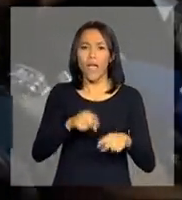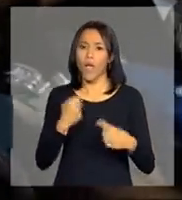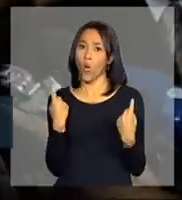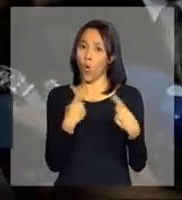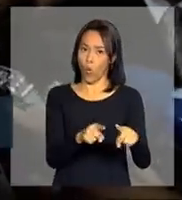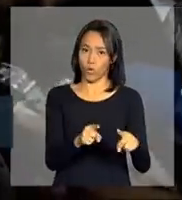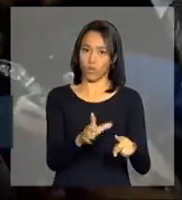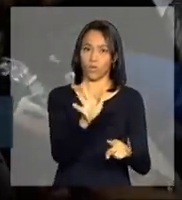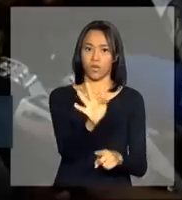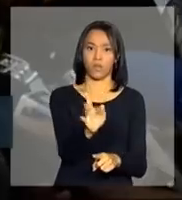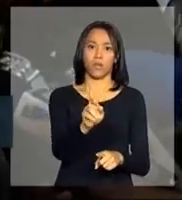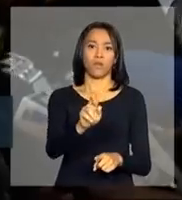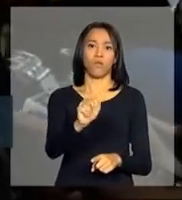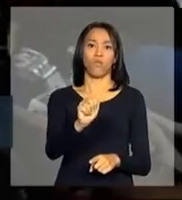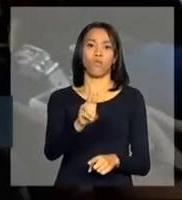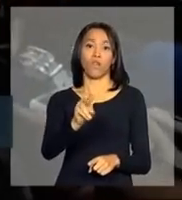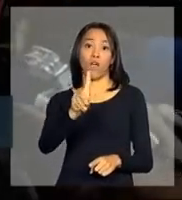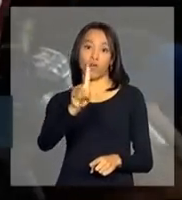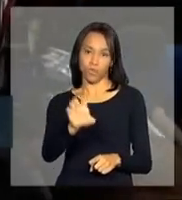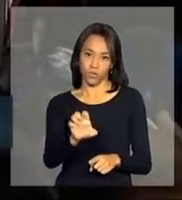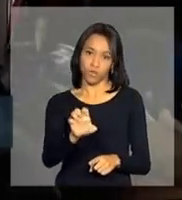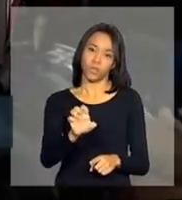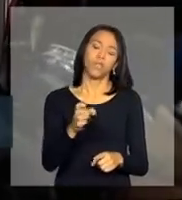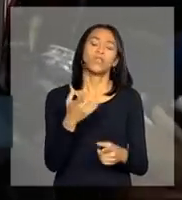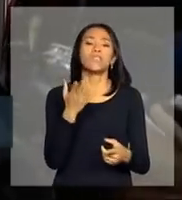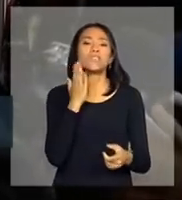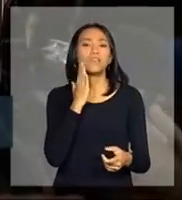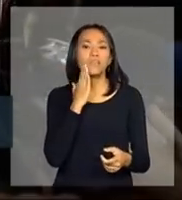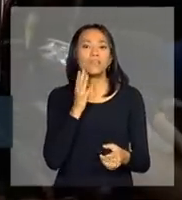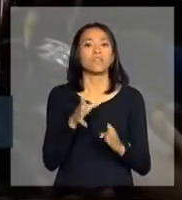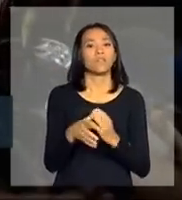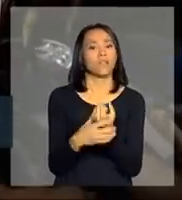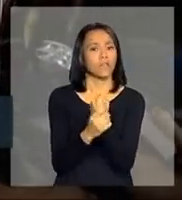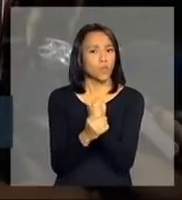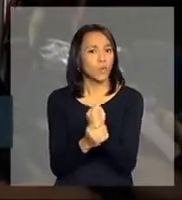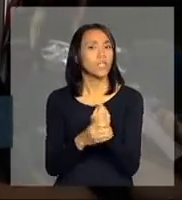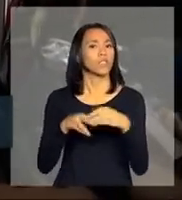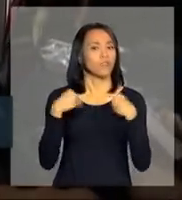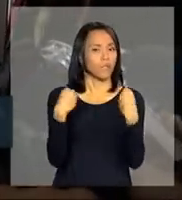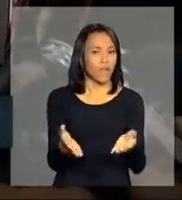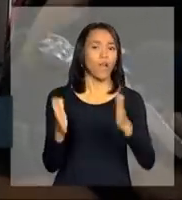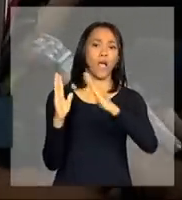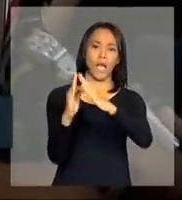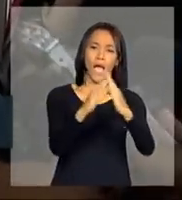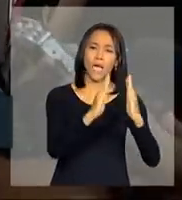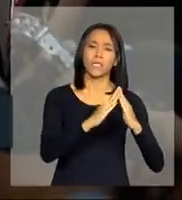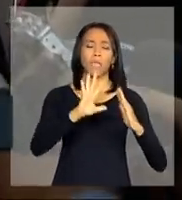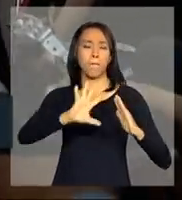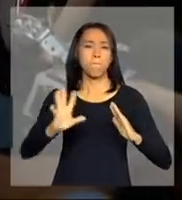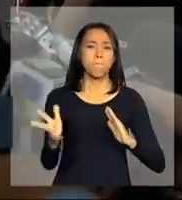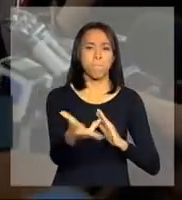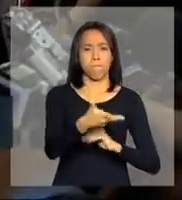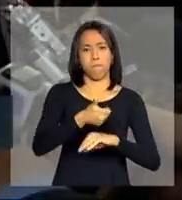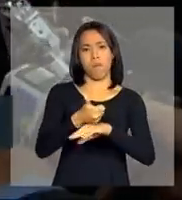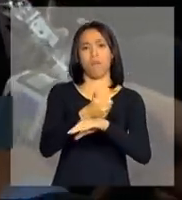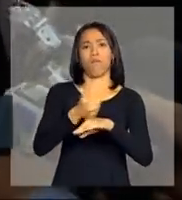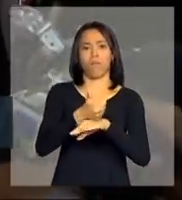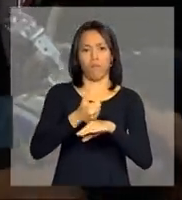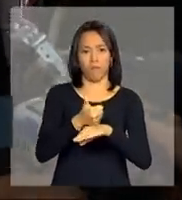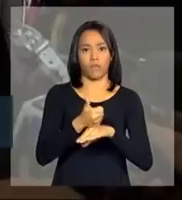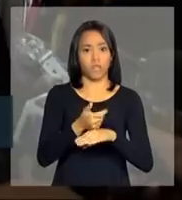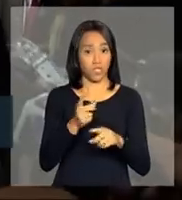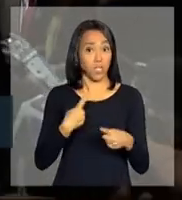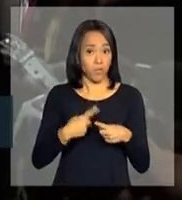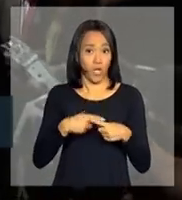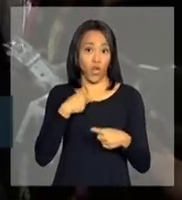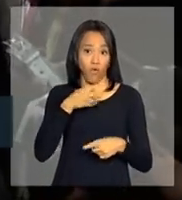combatê-la. Combatê-la, assegurar que eles terão a casa da melhor qualidade possível. Sabe por quê que